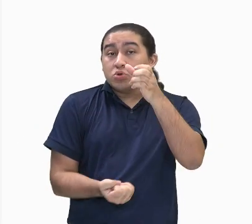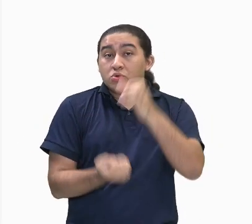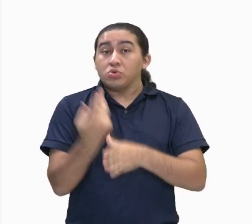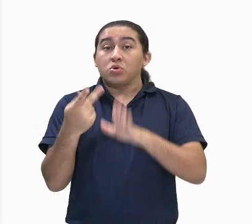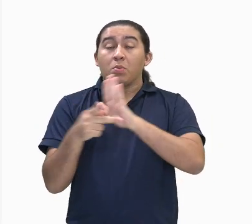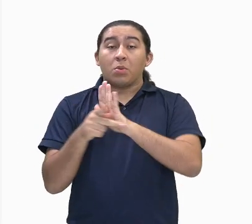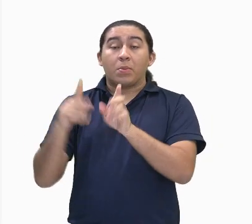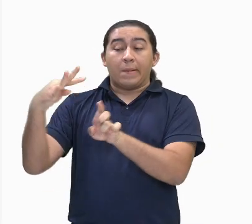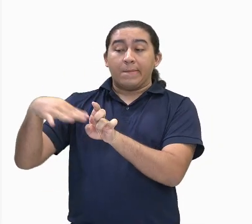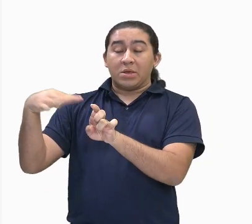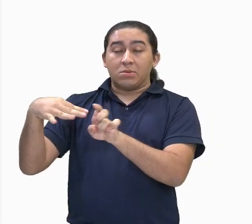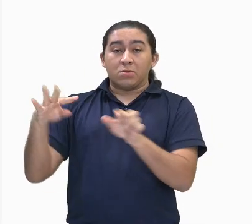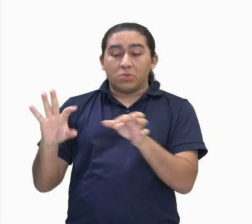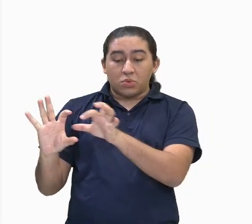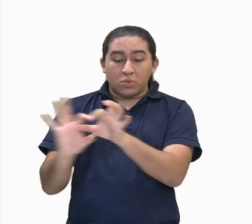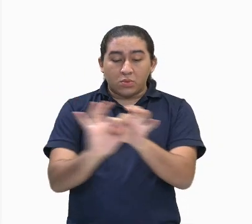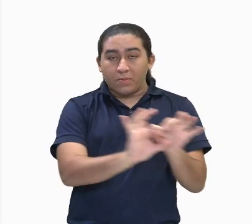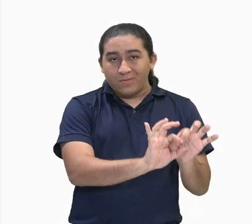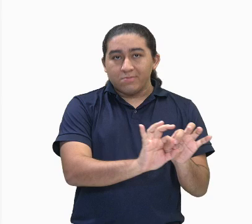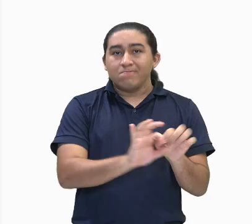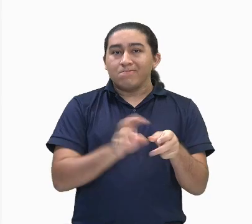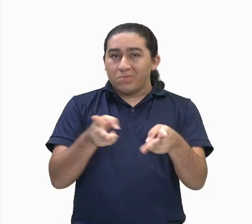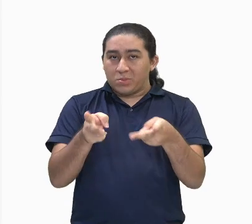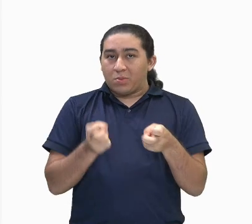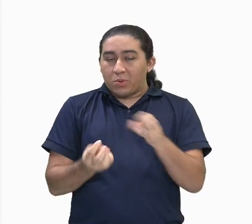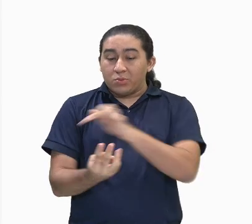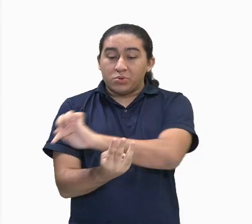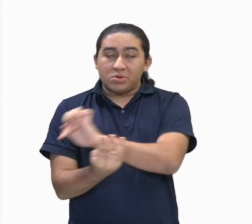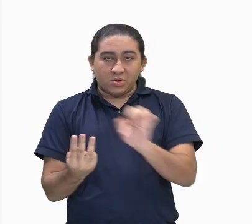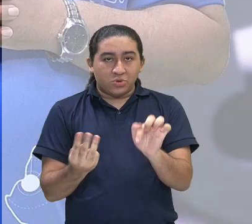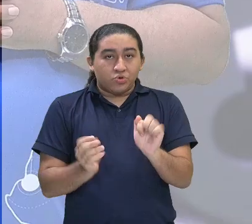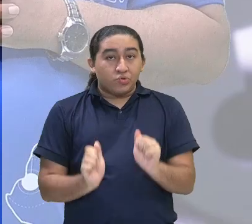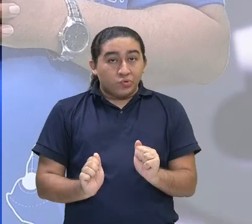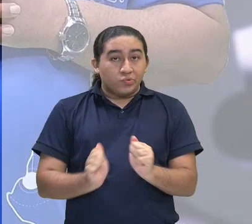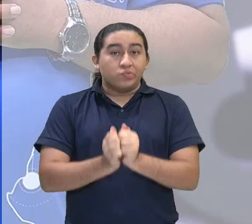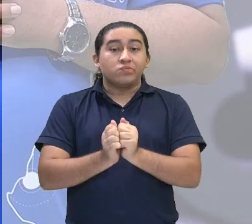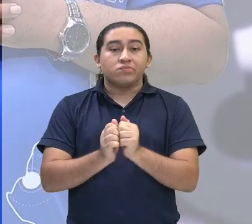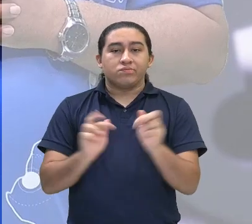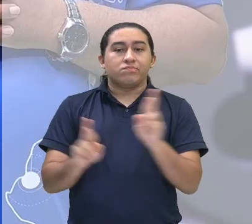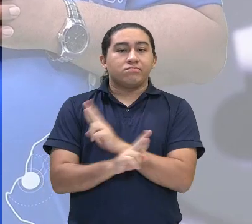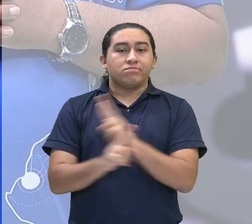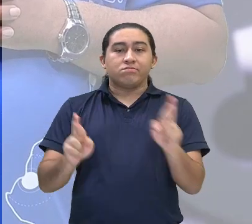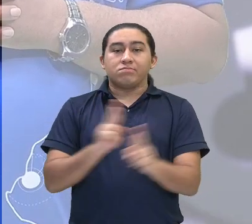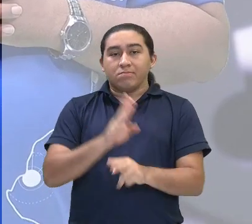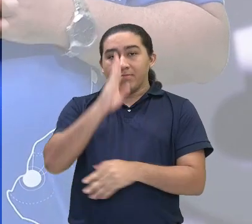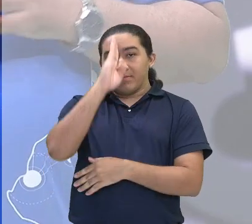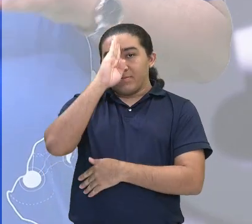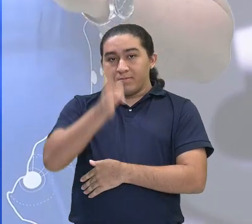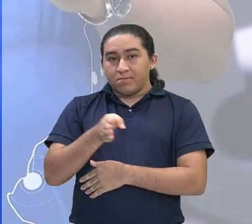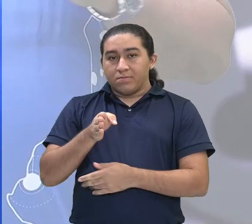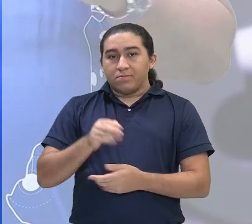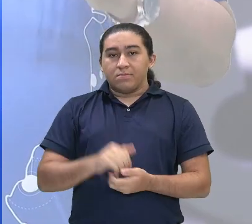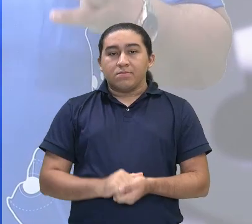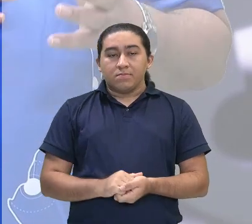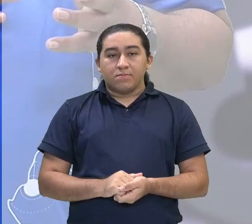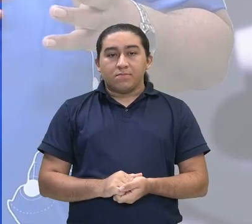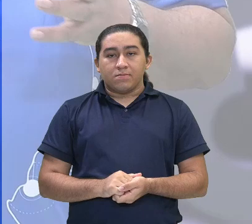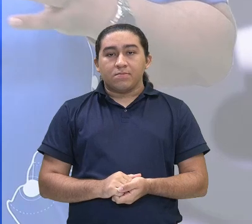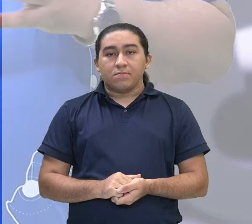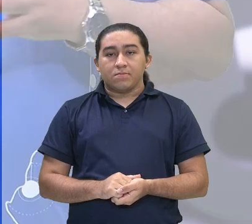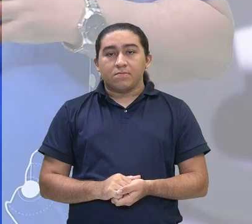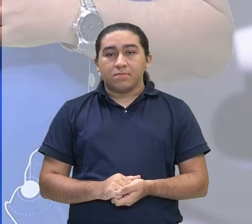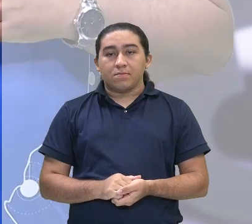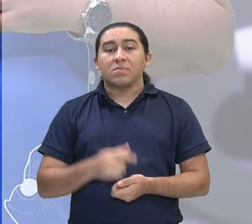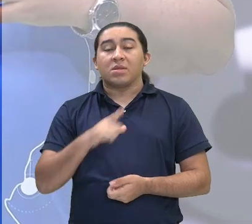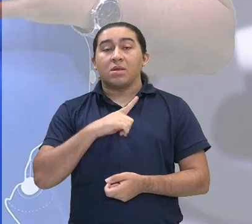dos mitos. Olha como esses elementos estão relacionados entre eles. Né? Um depende do outro.